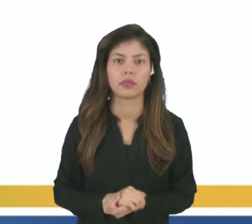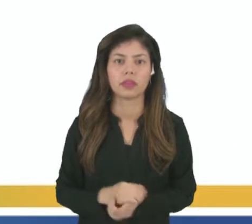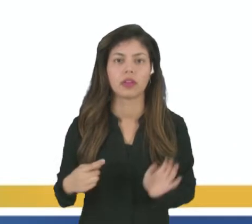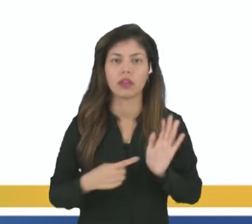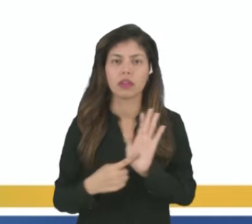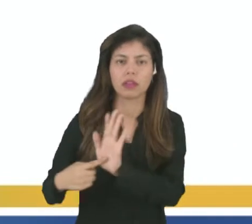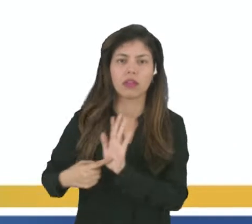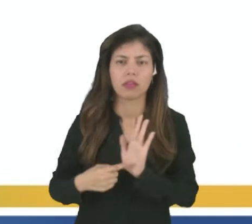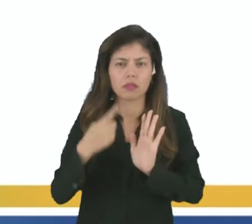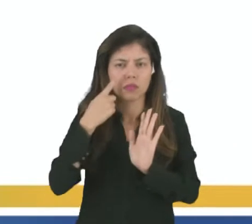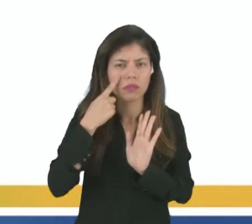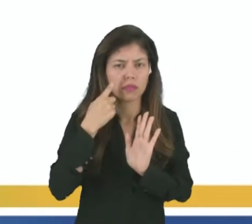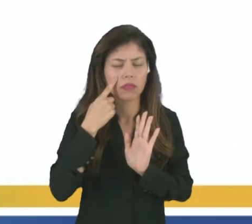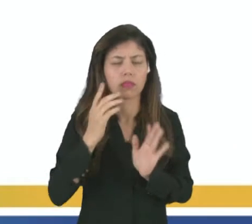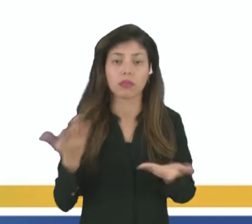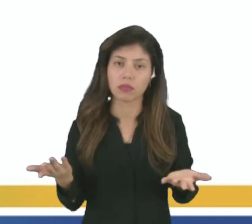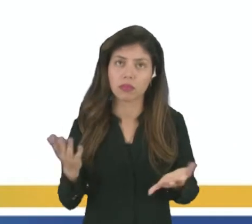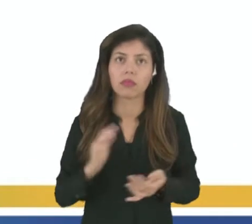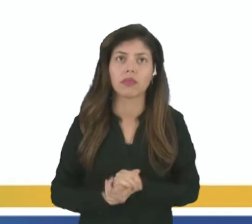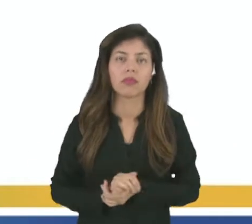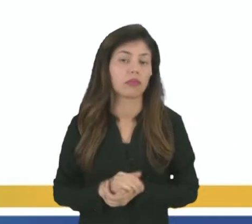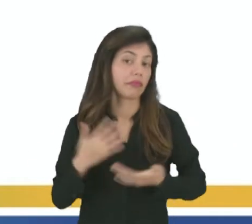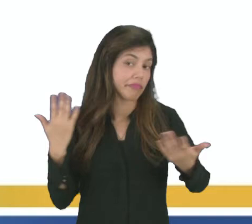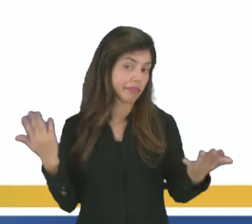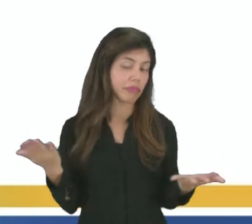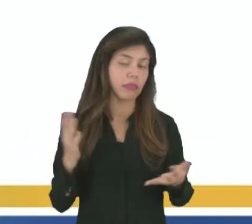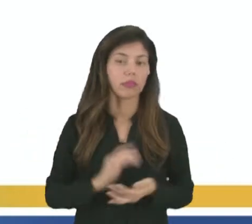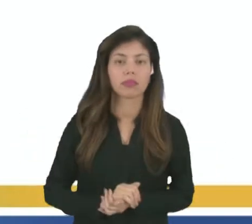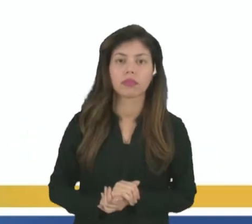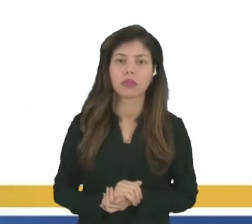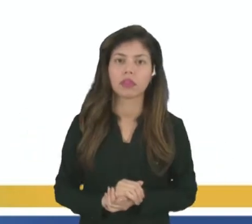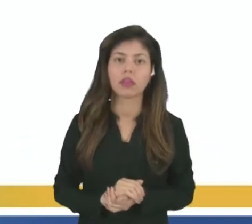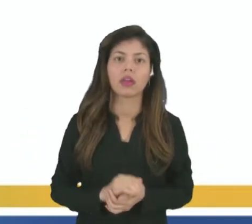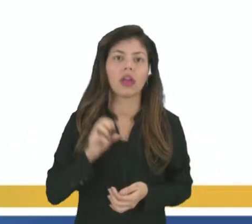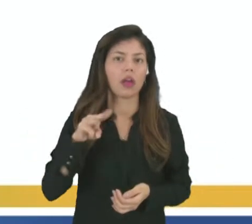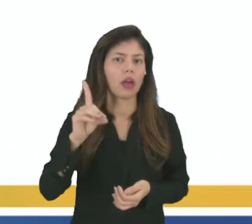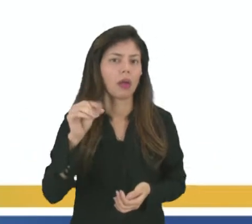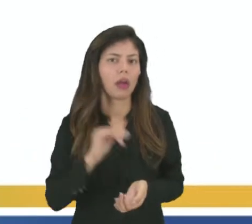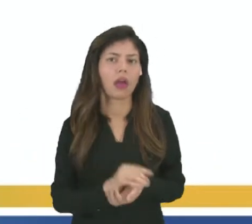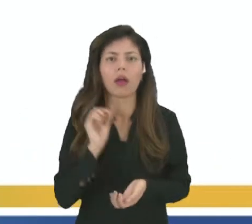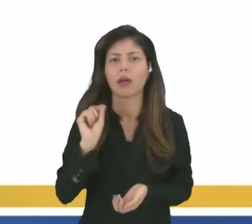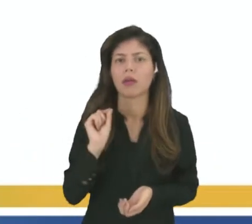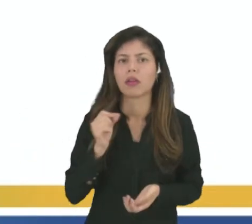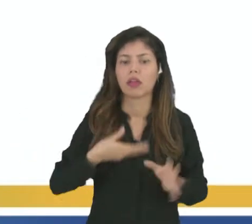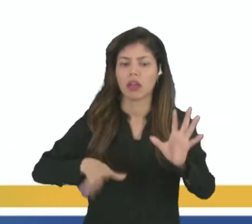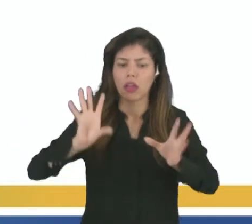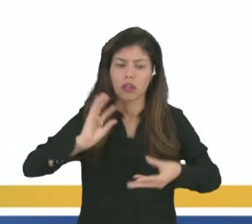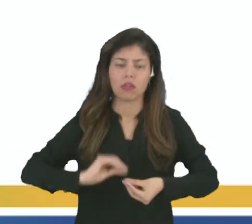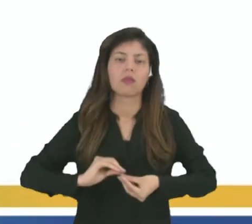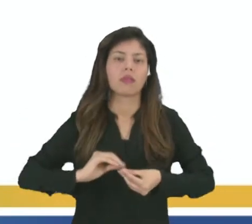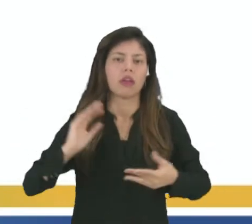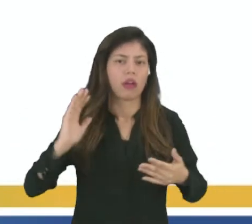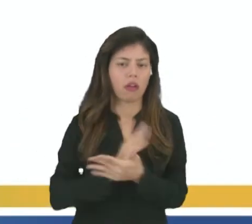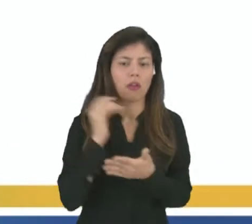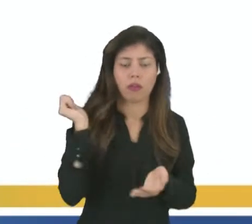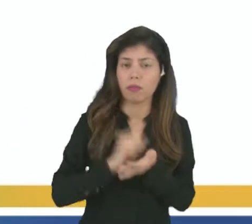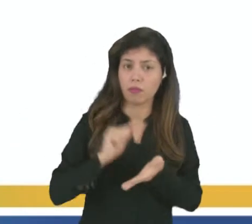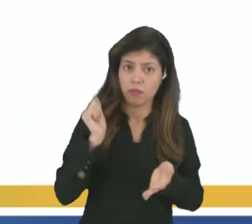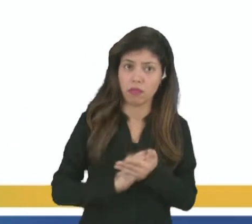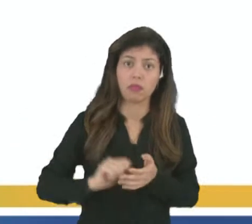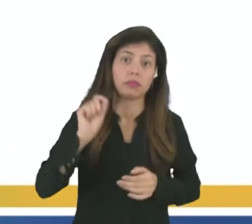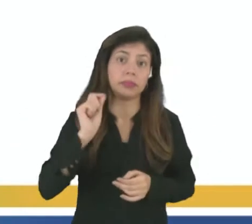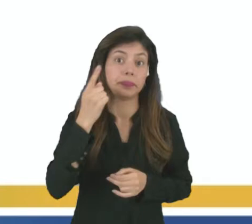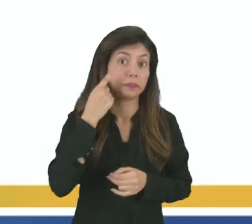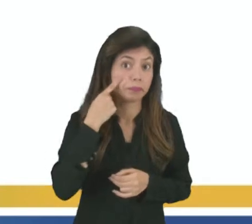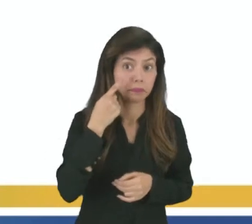que eu observei, tá? Enfim, de modo que, se o que você for resumir for algo escrito, o que